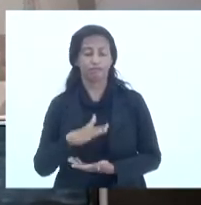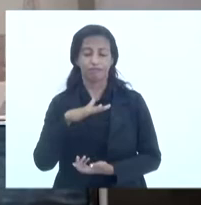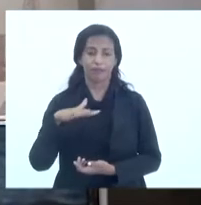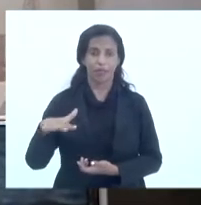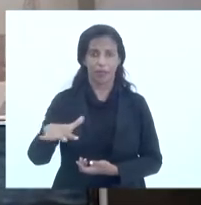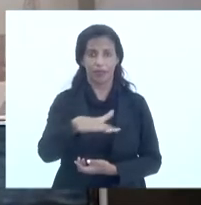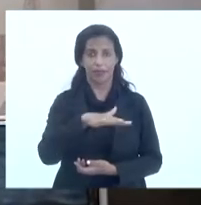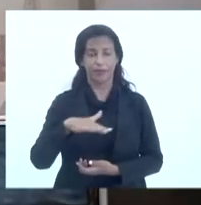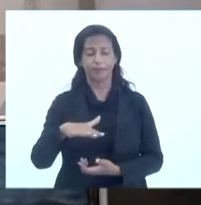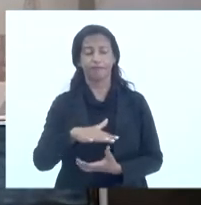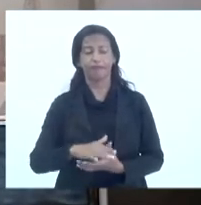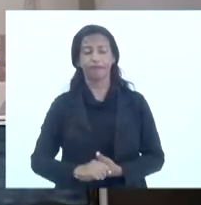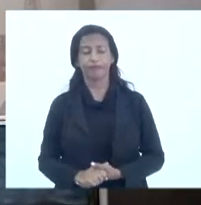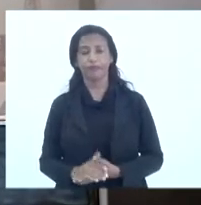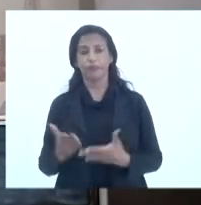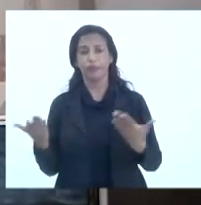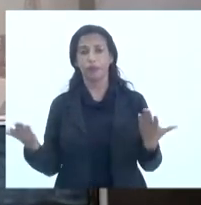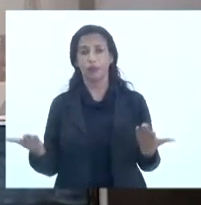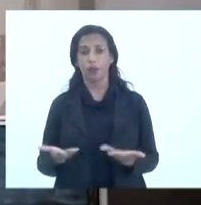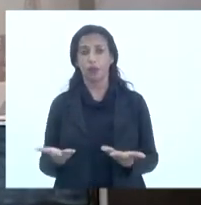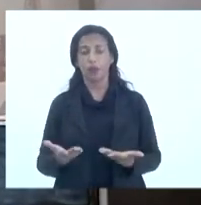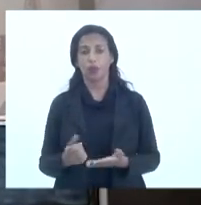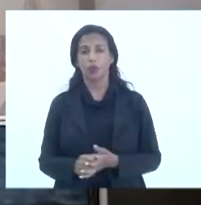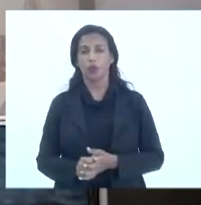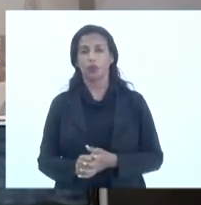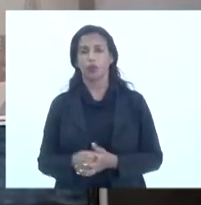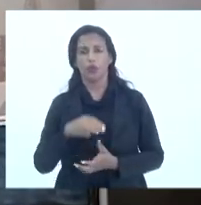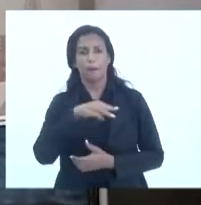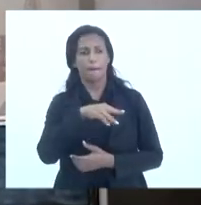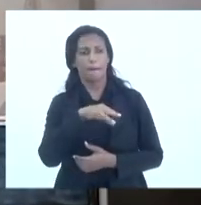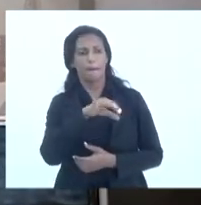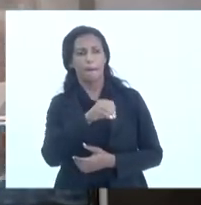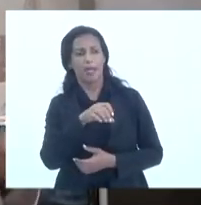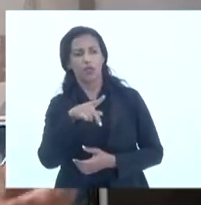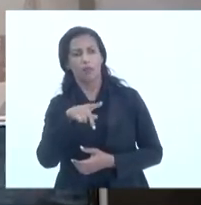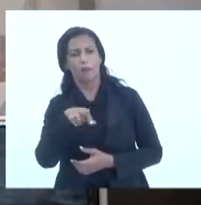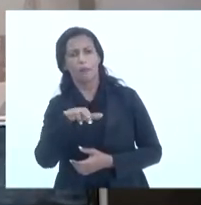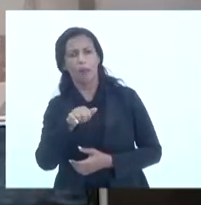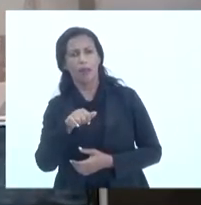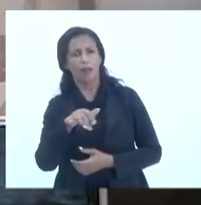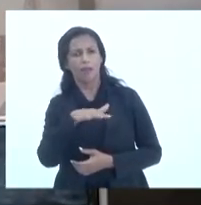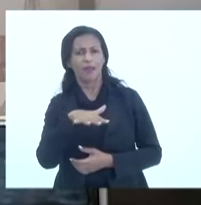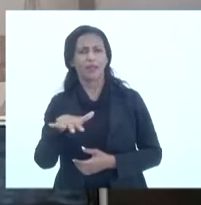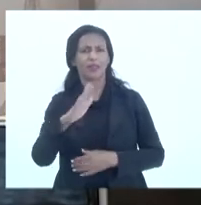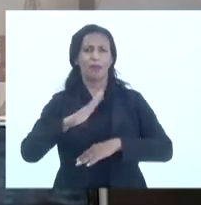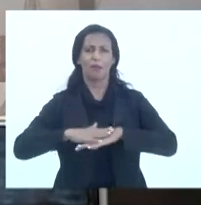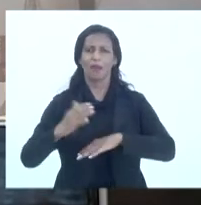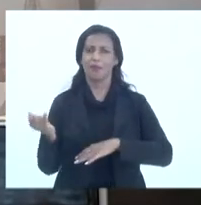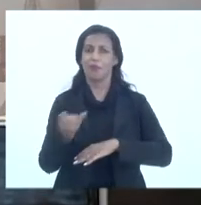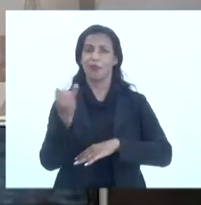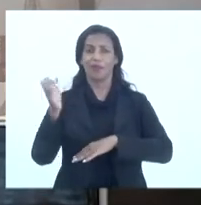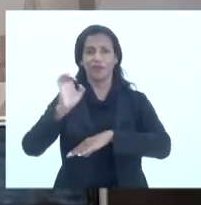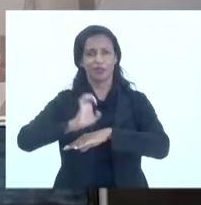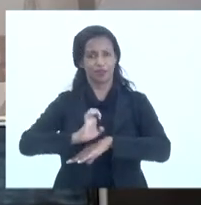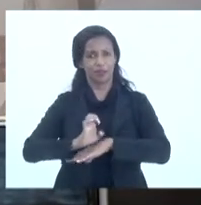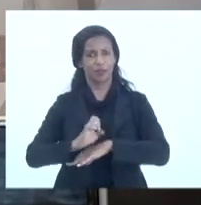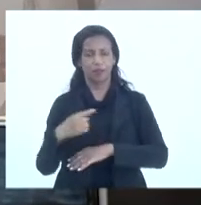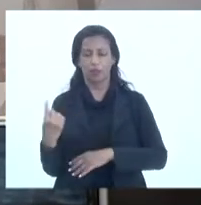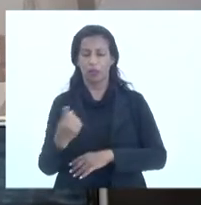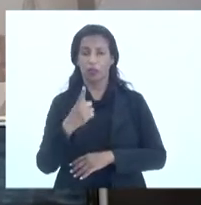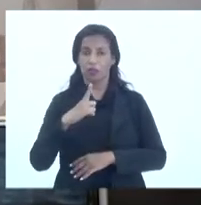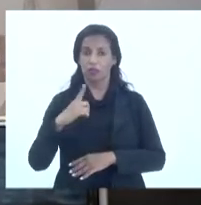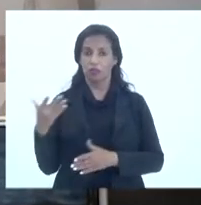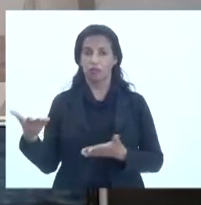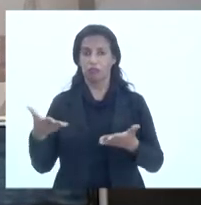região, que hoje é o Médio Paraíba, é uma das regiões mais importantes do Estado, né? E nós tivemos